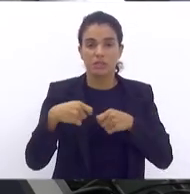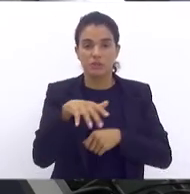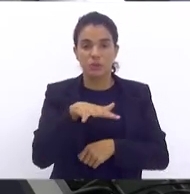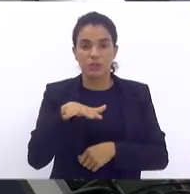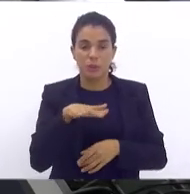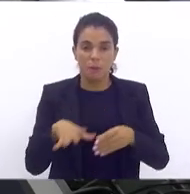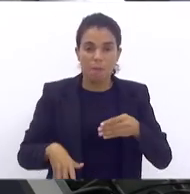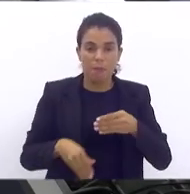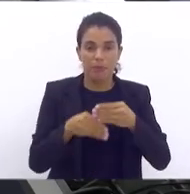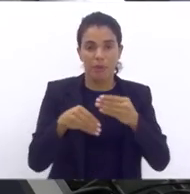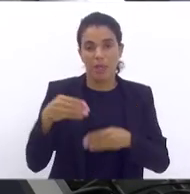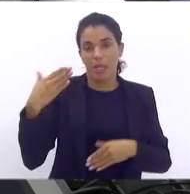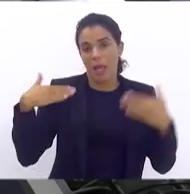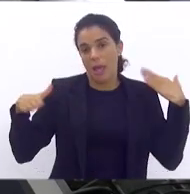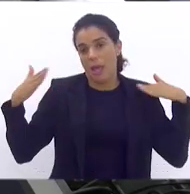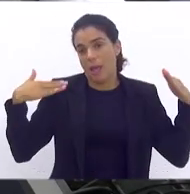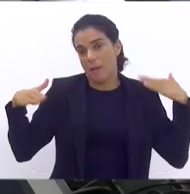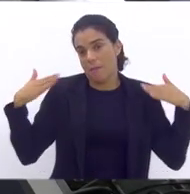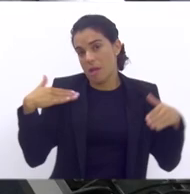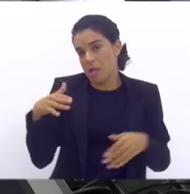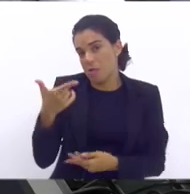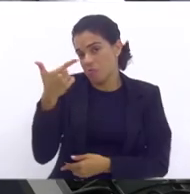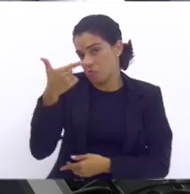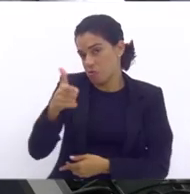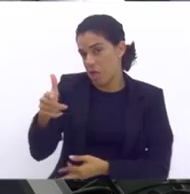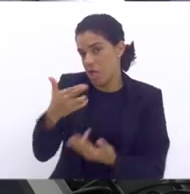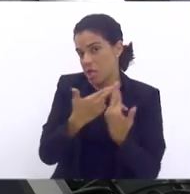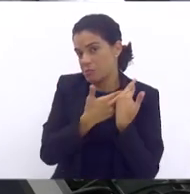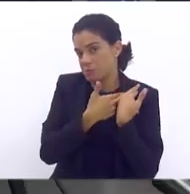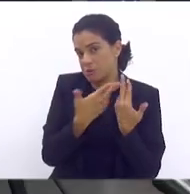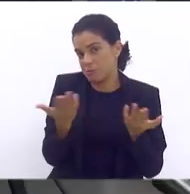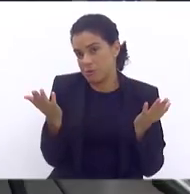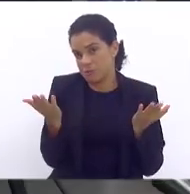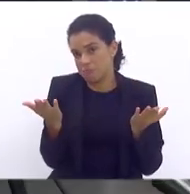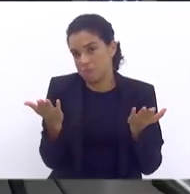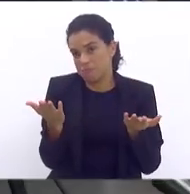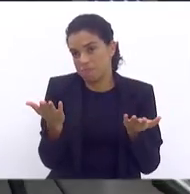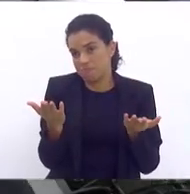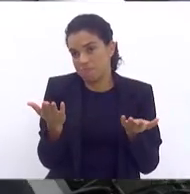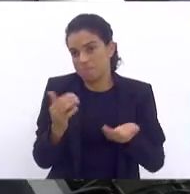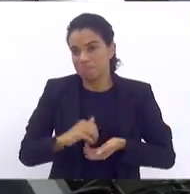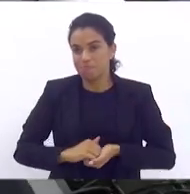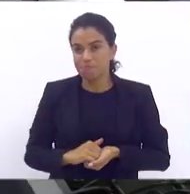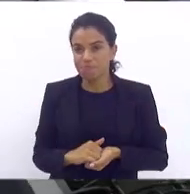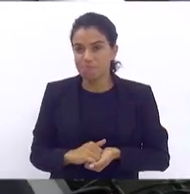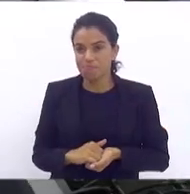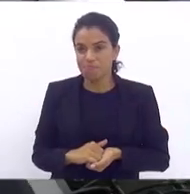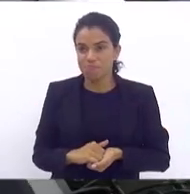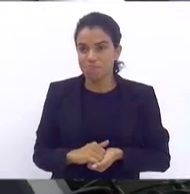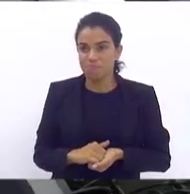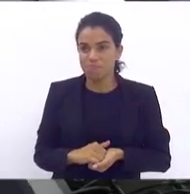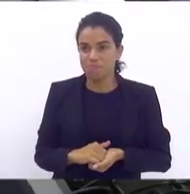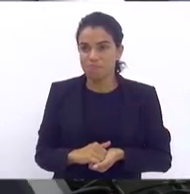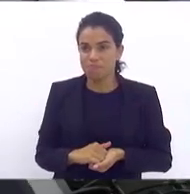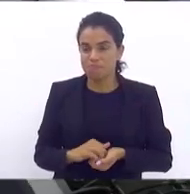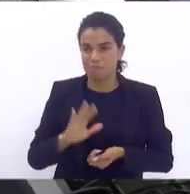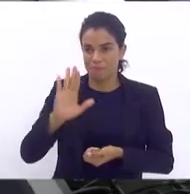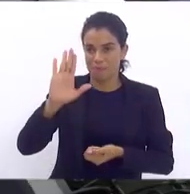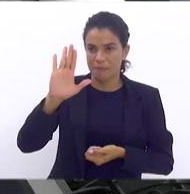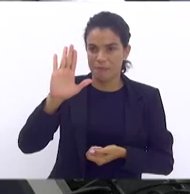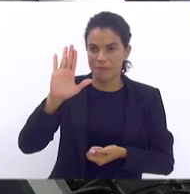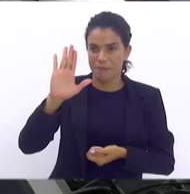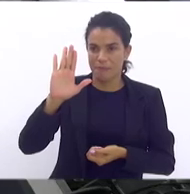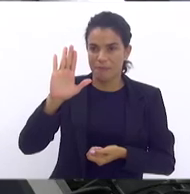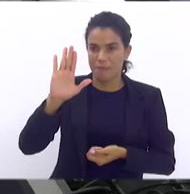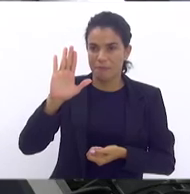Marinha não se responsabiliza. Porque claro, deputado. Até tem quando quer. Consta na deliberação aqui da posso próxima audiência uma nossa. Provocação todos ao,